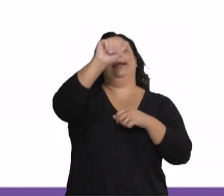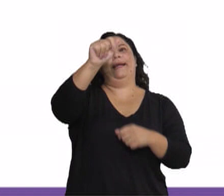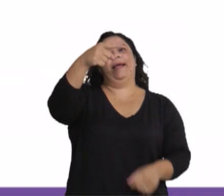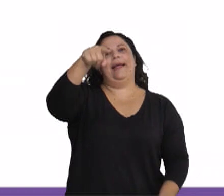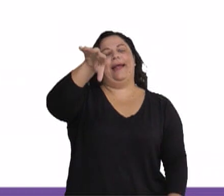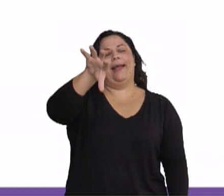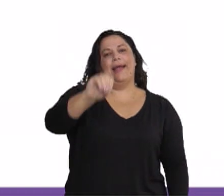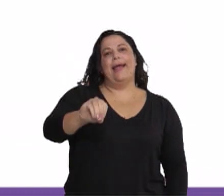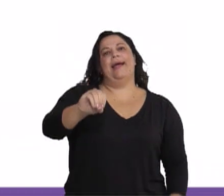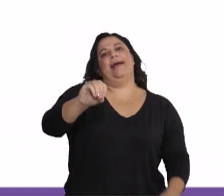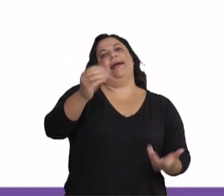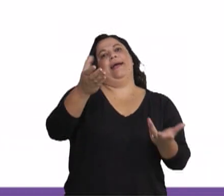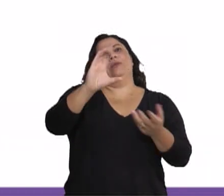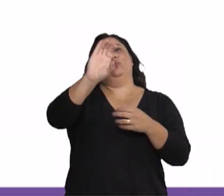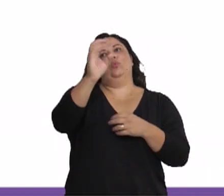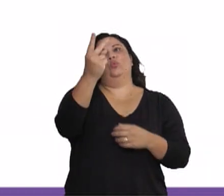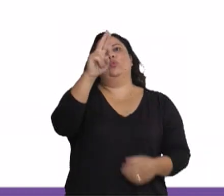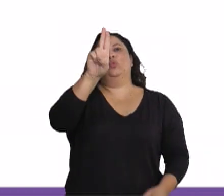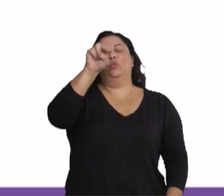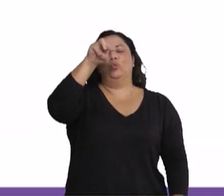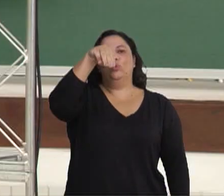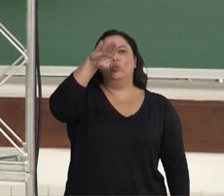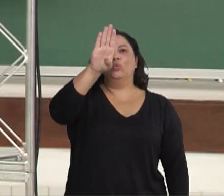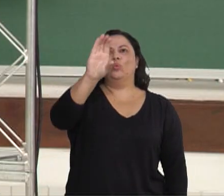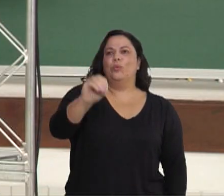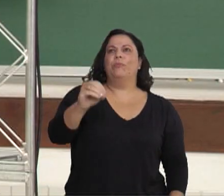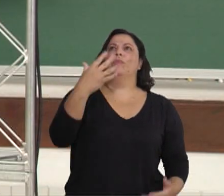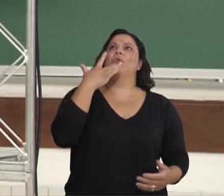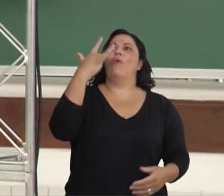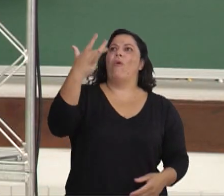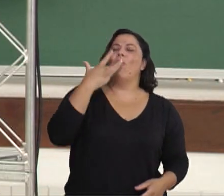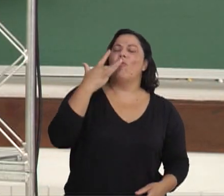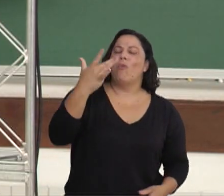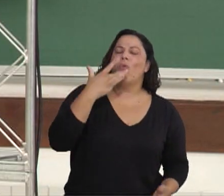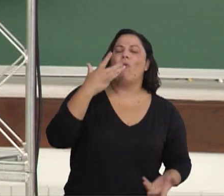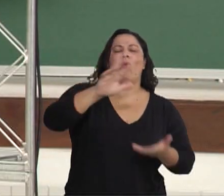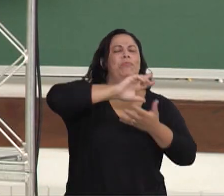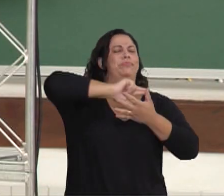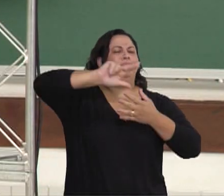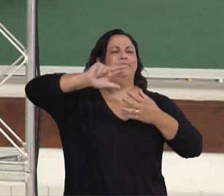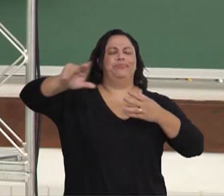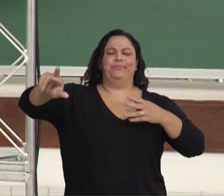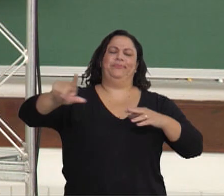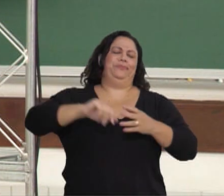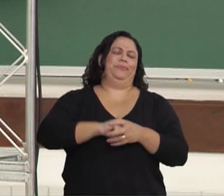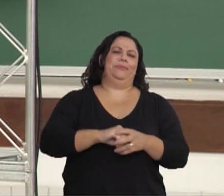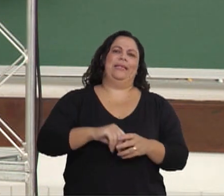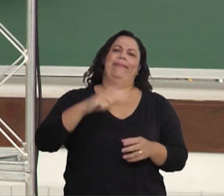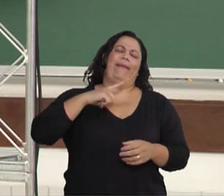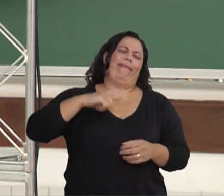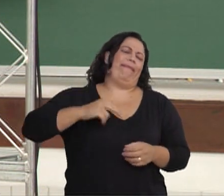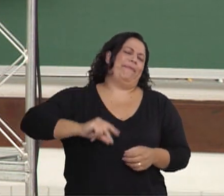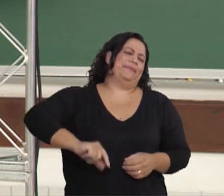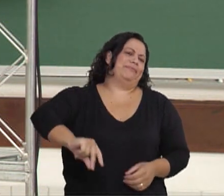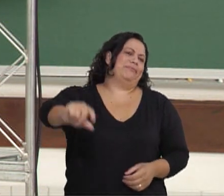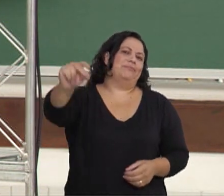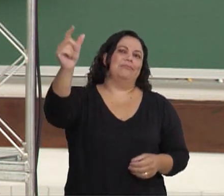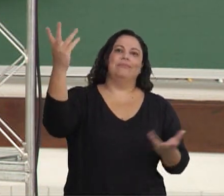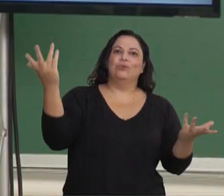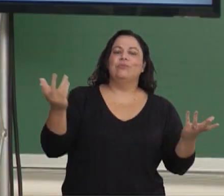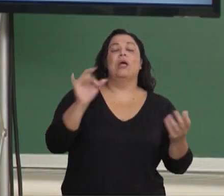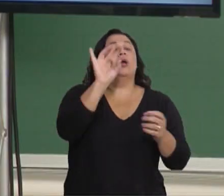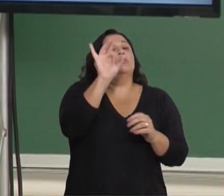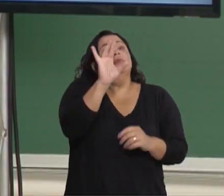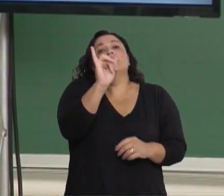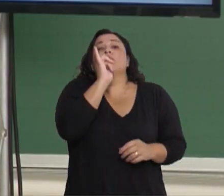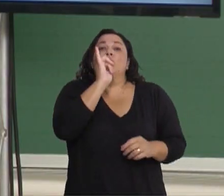cobre, prata, ouro. Então, são alguns exemplos de metais que eu trouxe. Existem muito mais, mas aqui só alguns